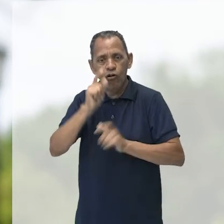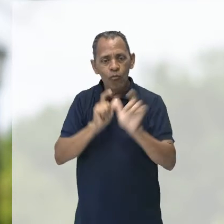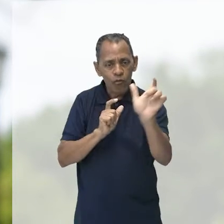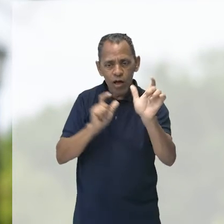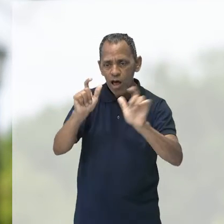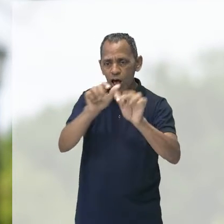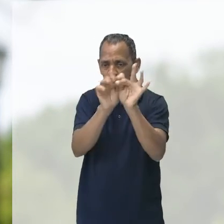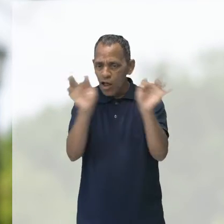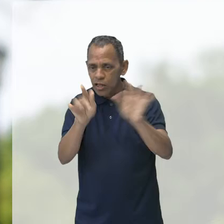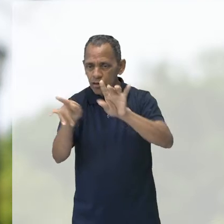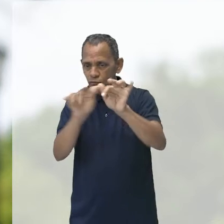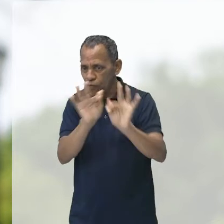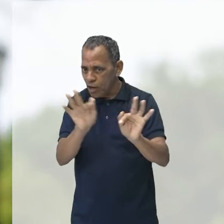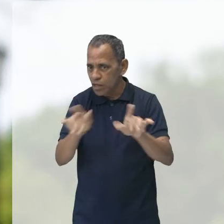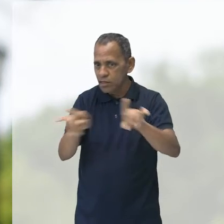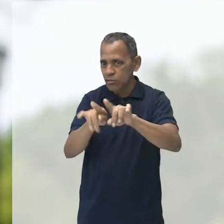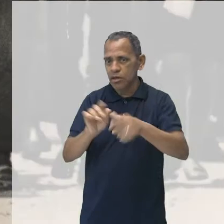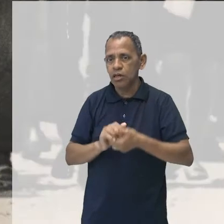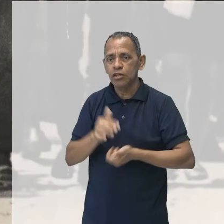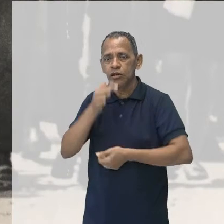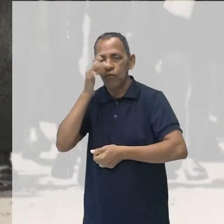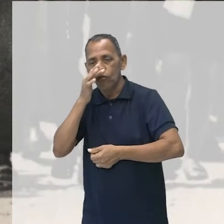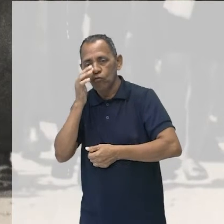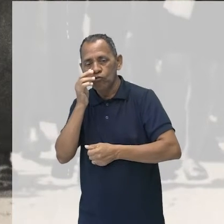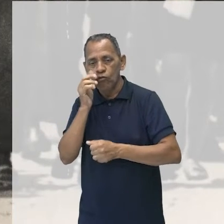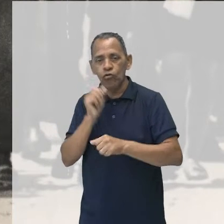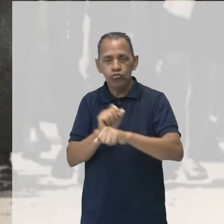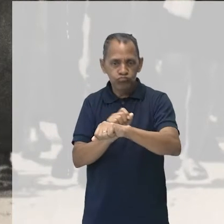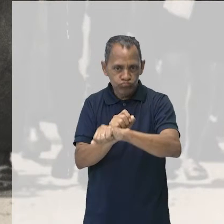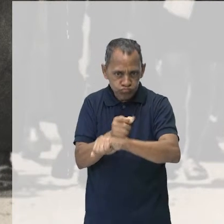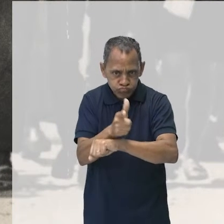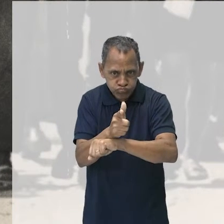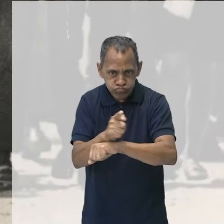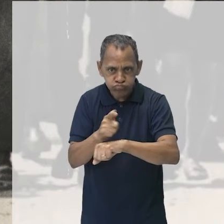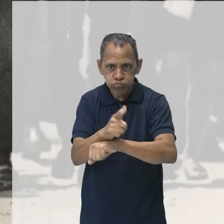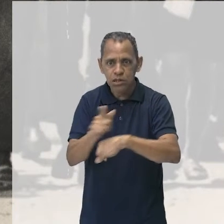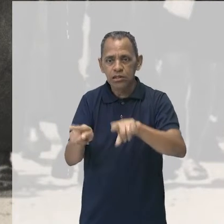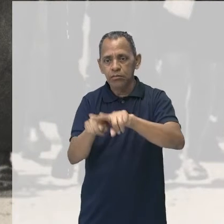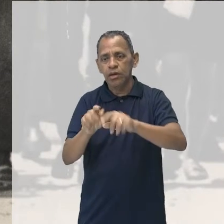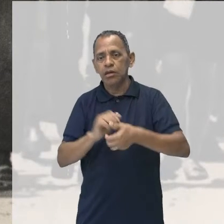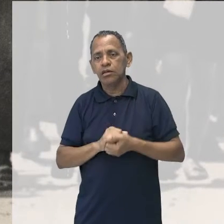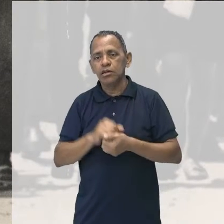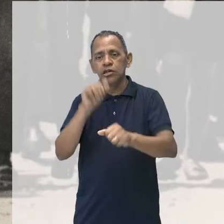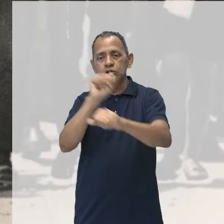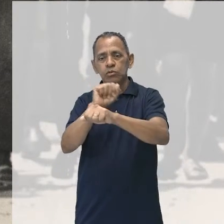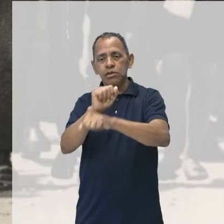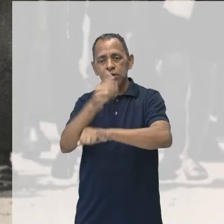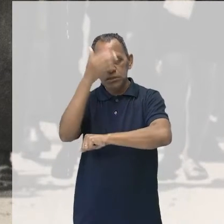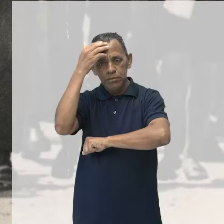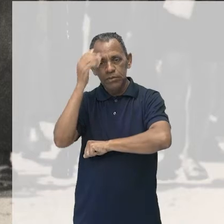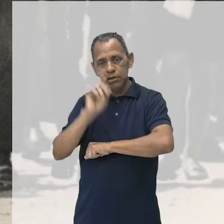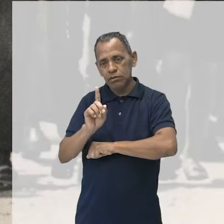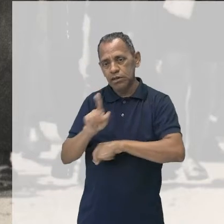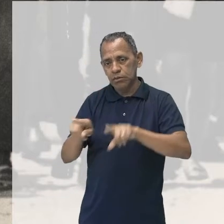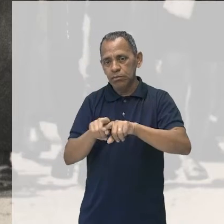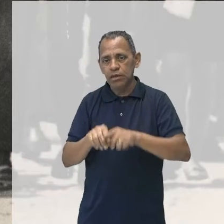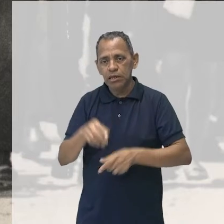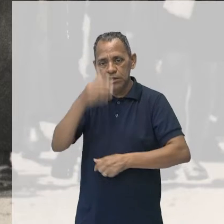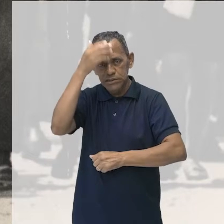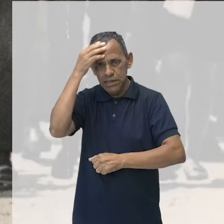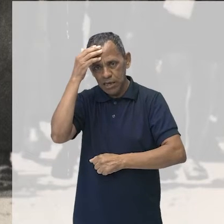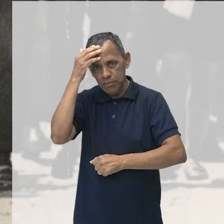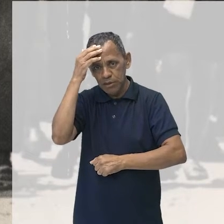nas flores vencendo o canhão. Bem, vamos embora, que esperar não é saber. Quem sabe faz a